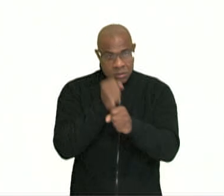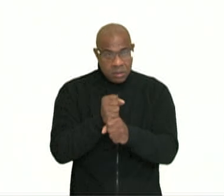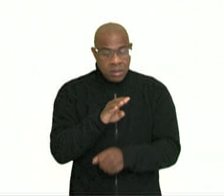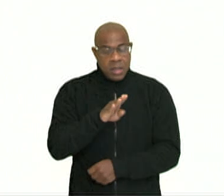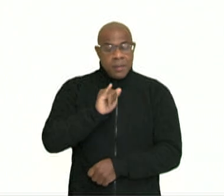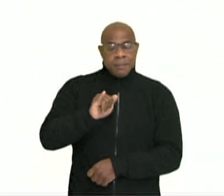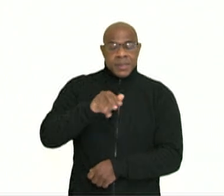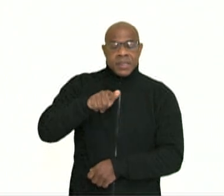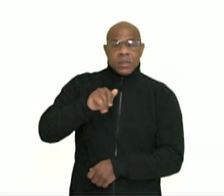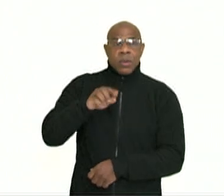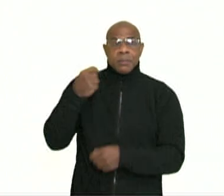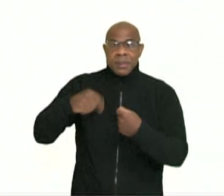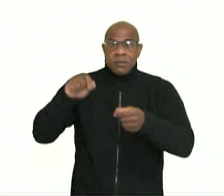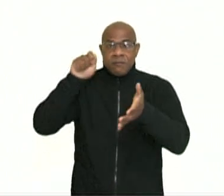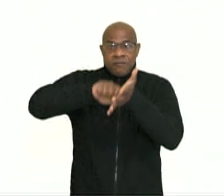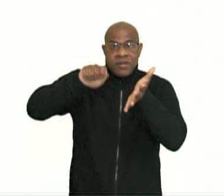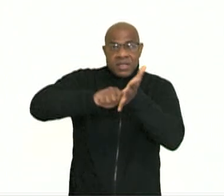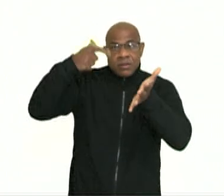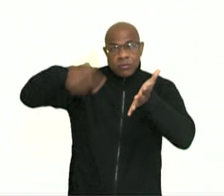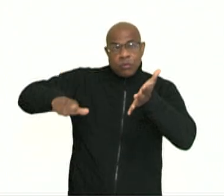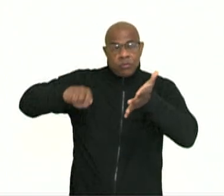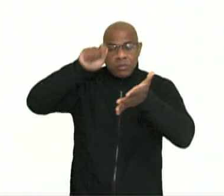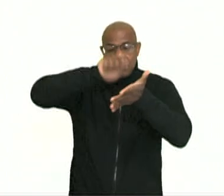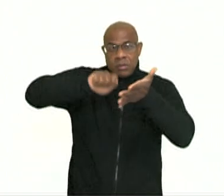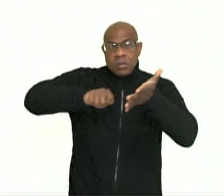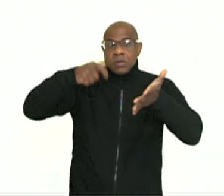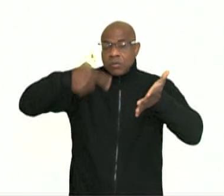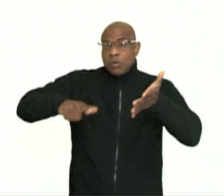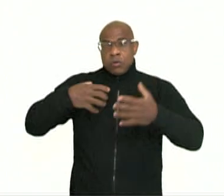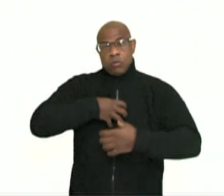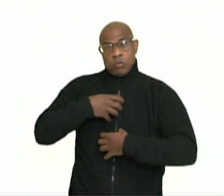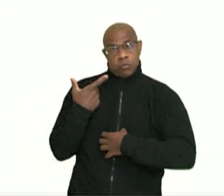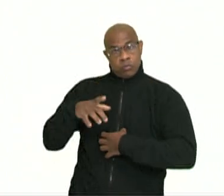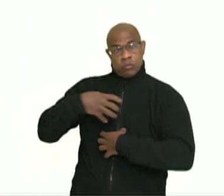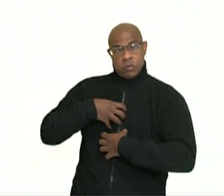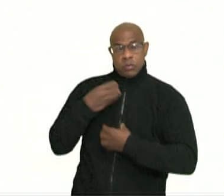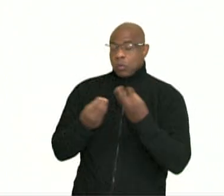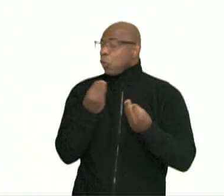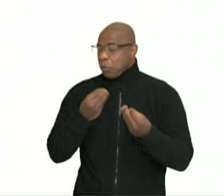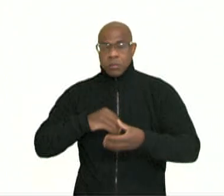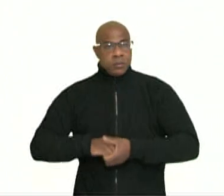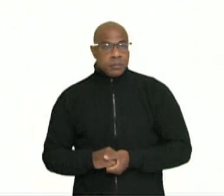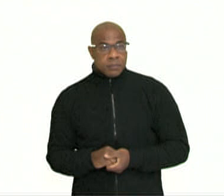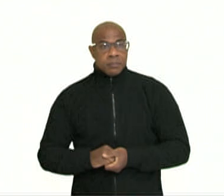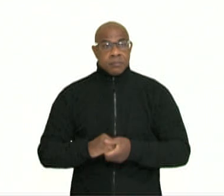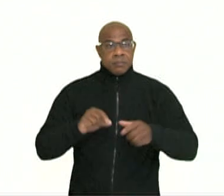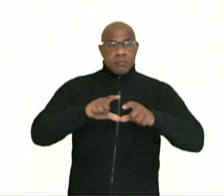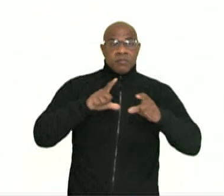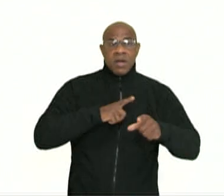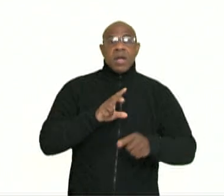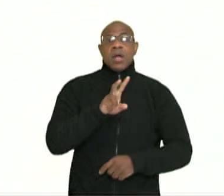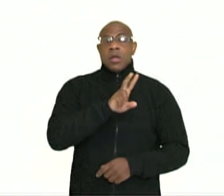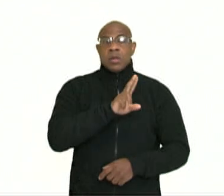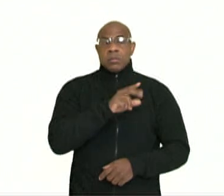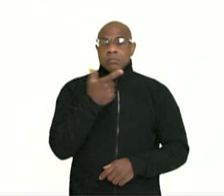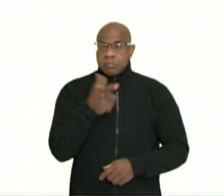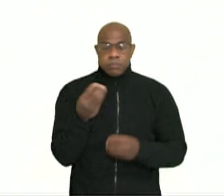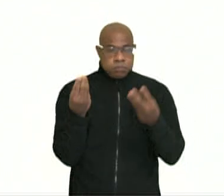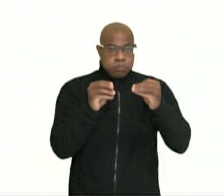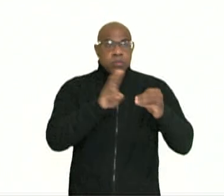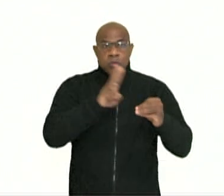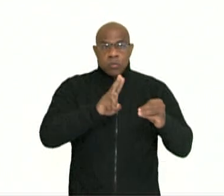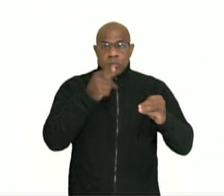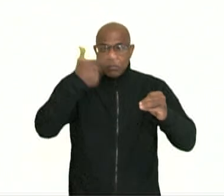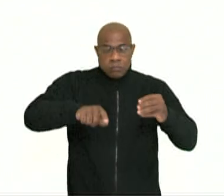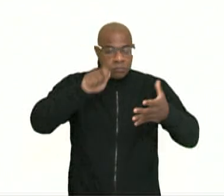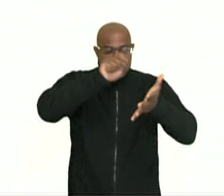precisamos reescrevê-la. Nós vamos escrever ela de outra forma, tá bom? Como? Nós vamos renomear a incógnita.